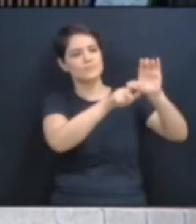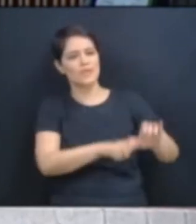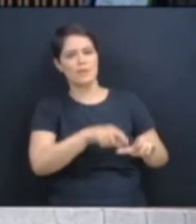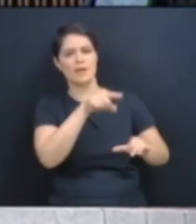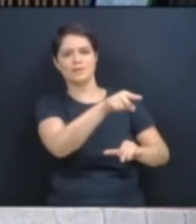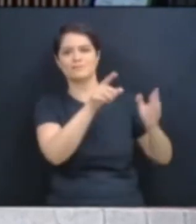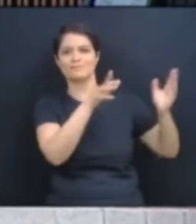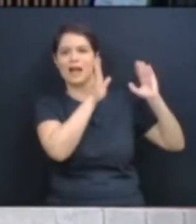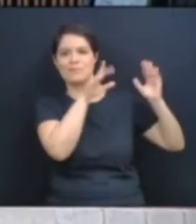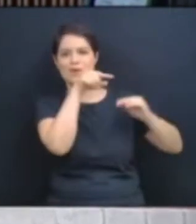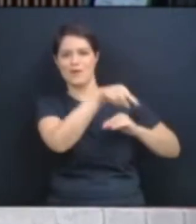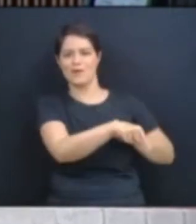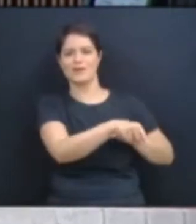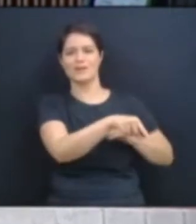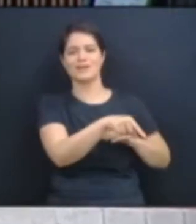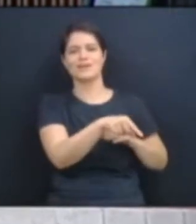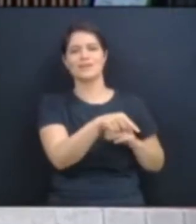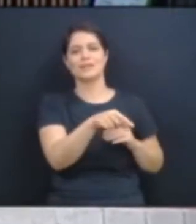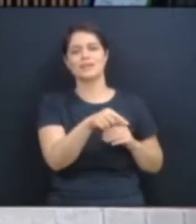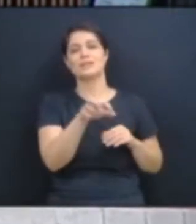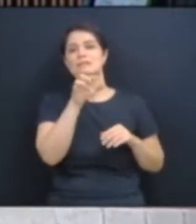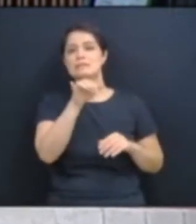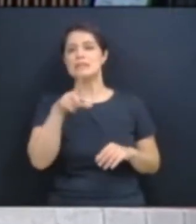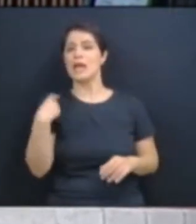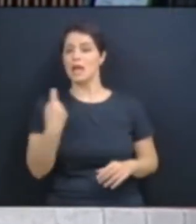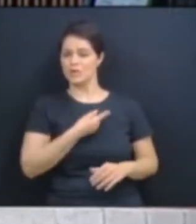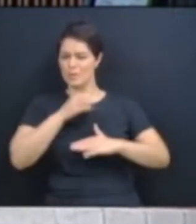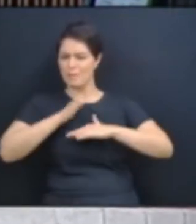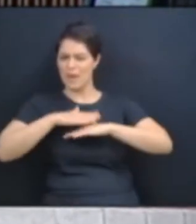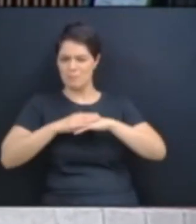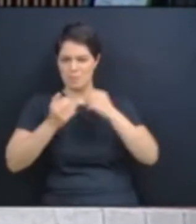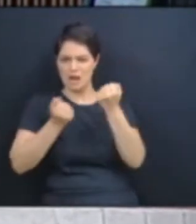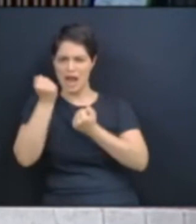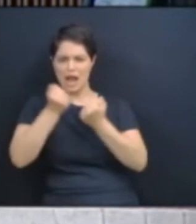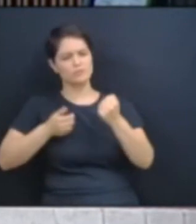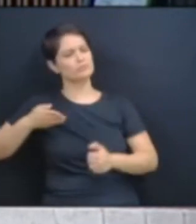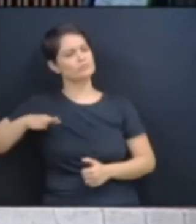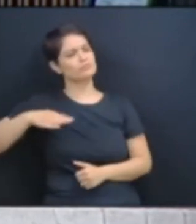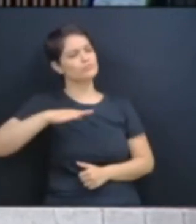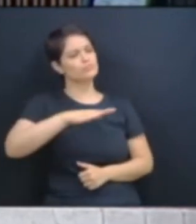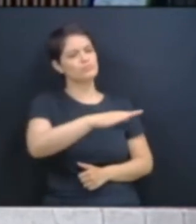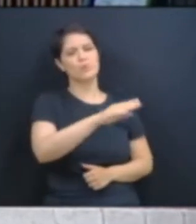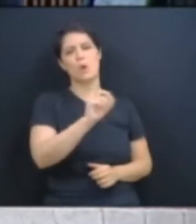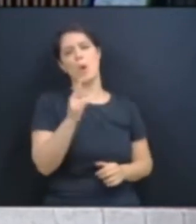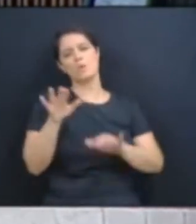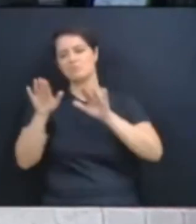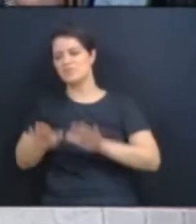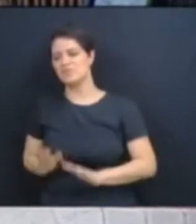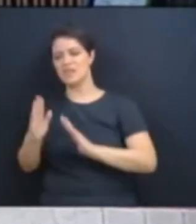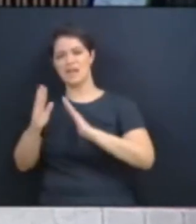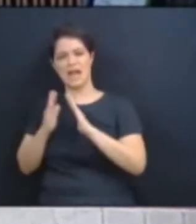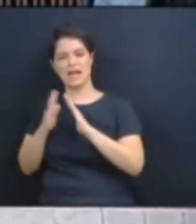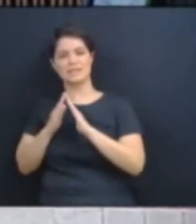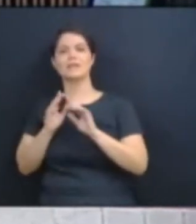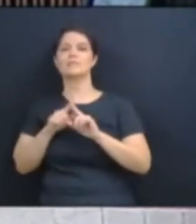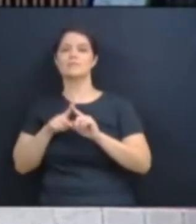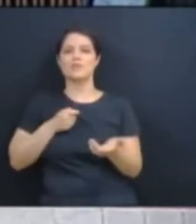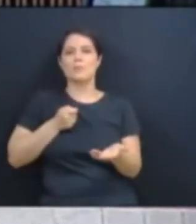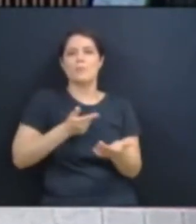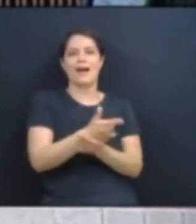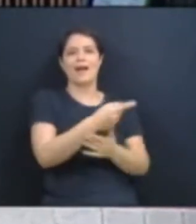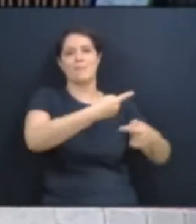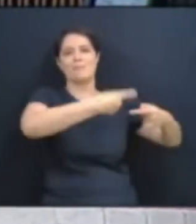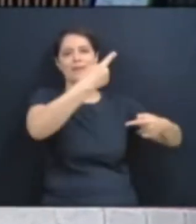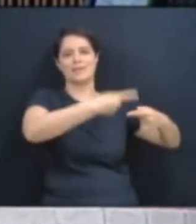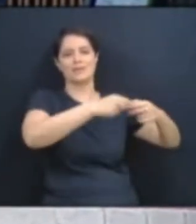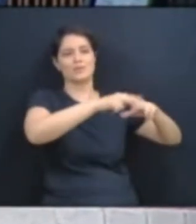sobre o eixo comercial. Passando ou não nós de carro na rodovia, nós pagamos o preço do pedágio. E dessa forma, com mais